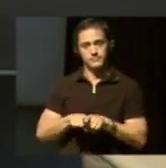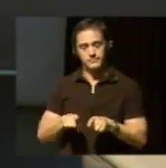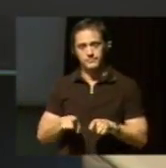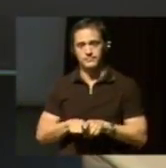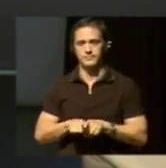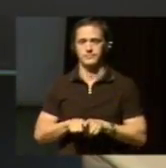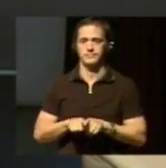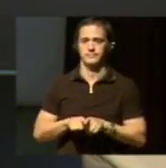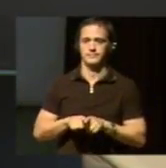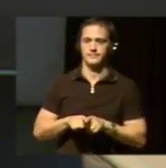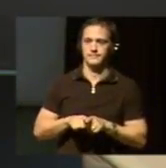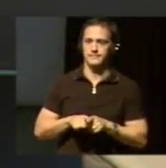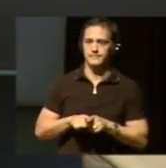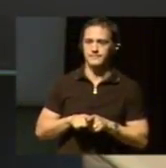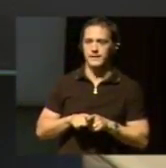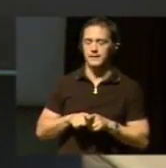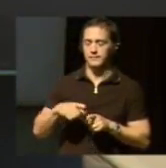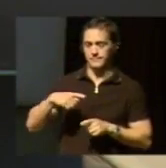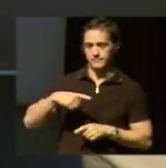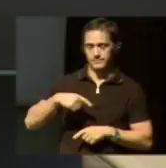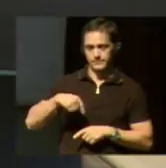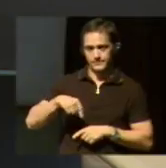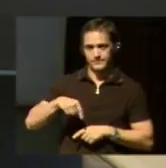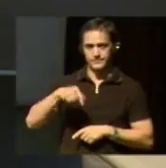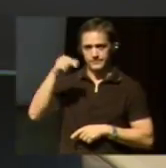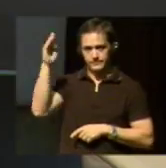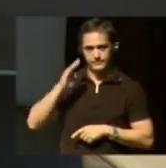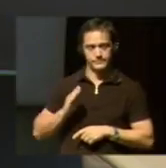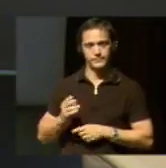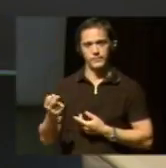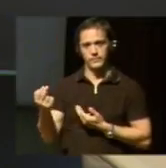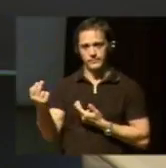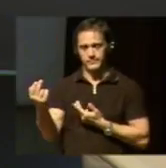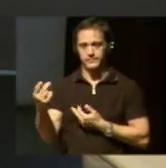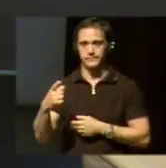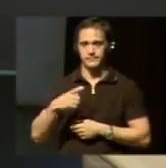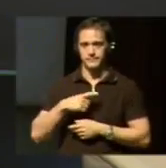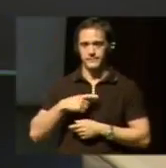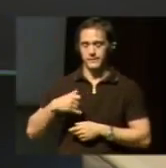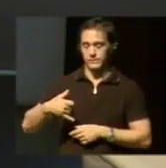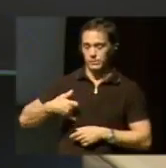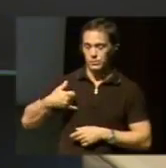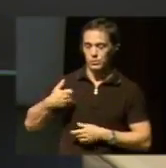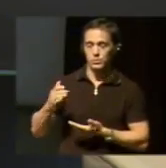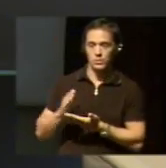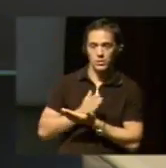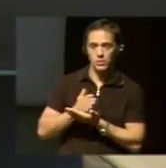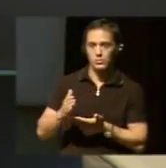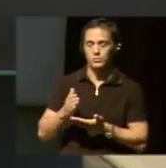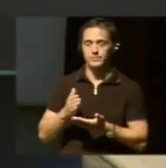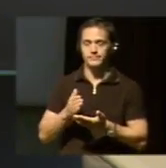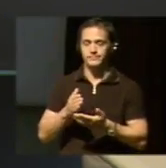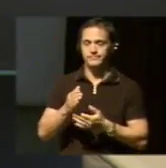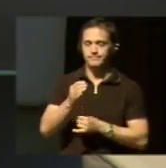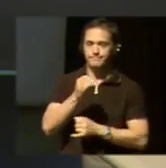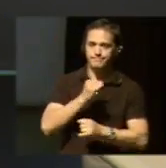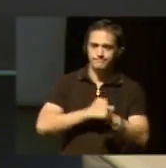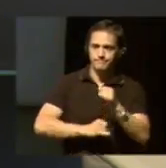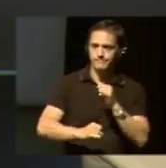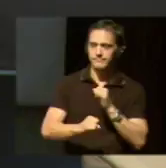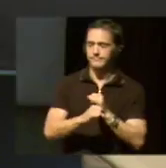Temos um problema genérico, que eu acho que no Brasil será igual, que muitos idosos ainda não têm possibilidades